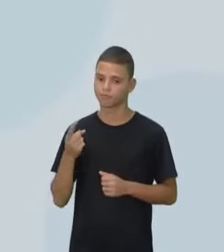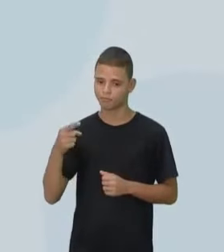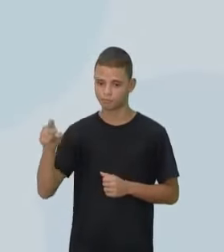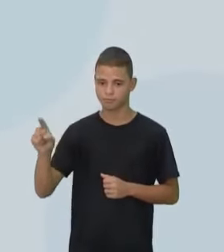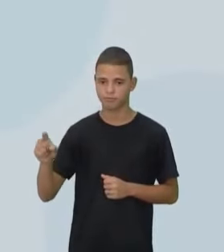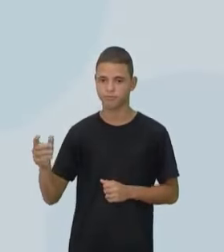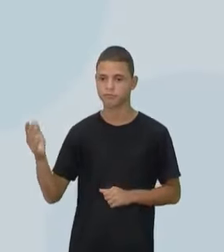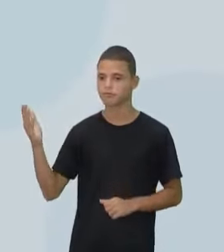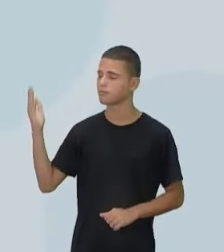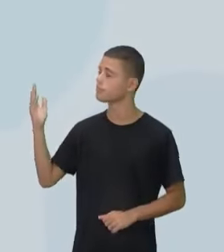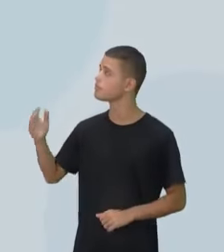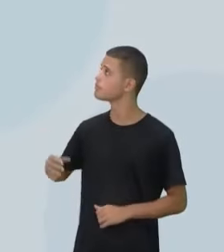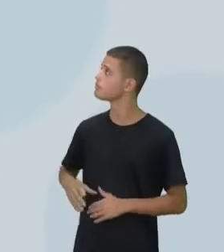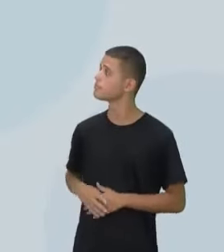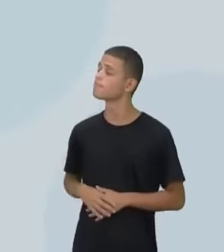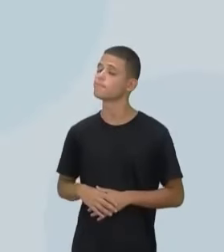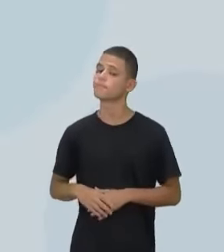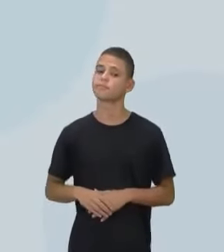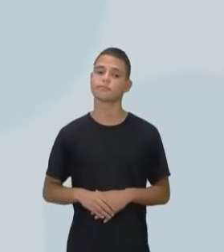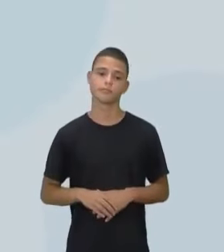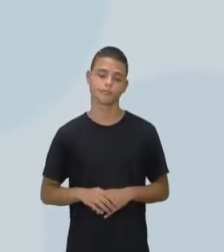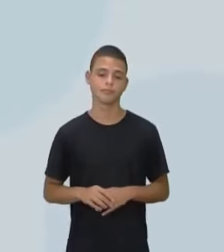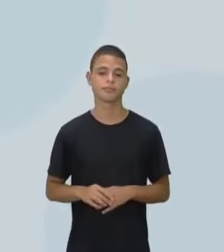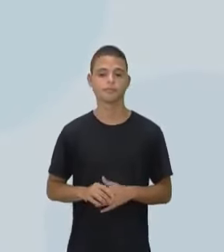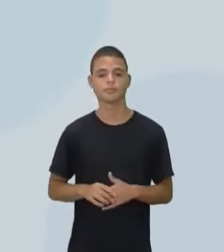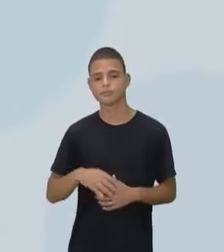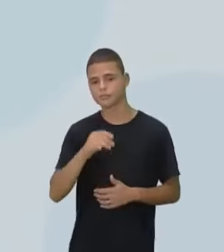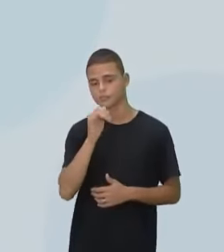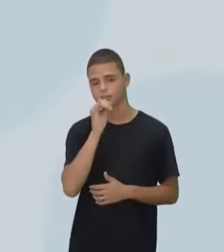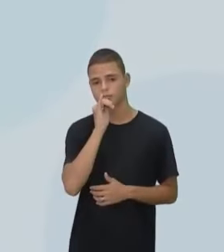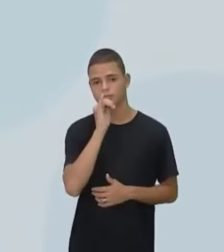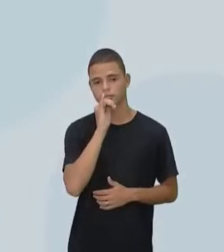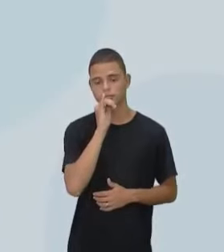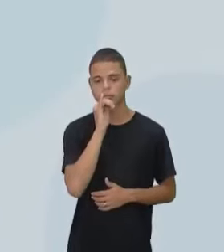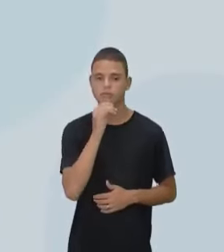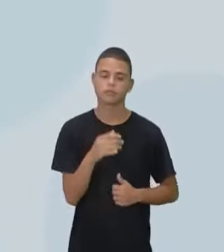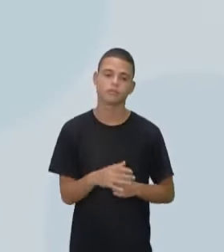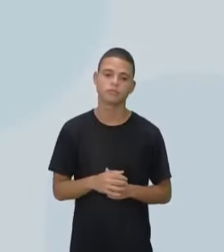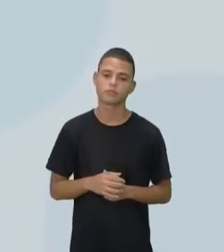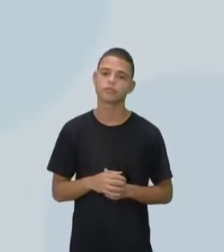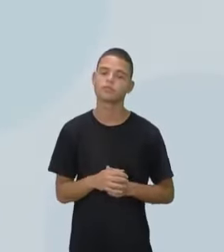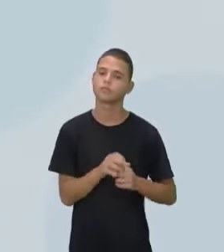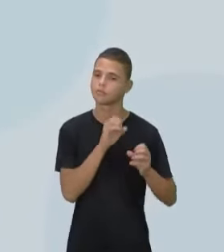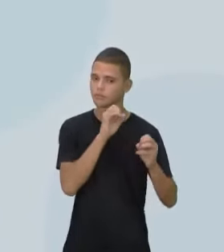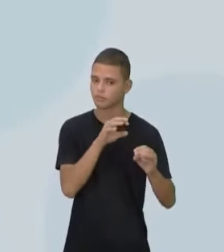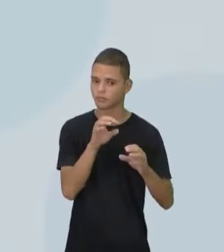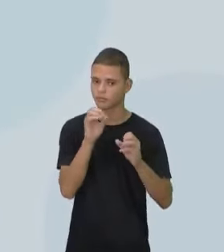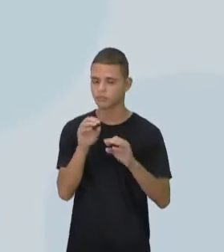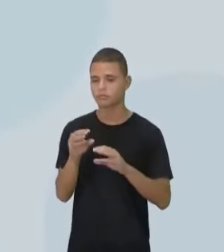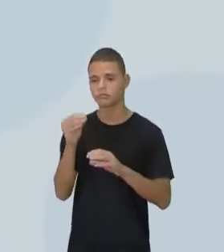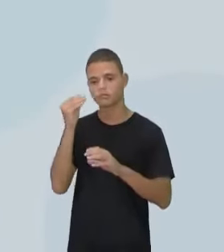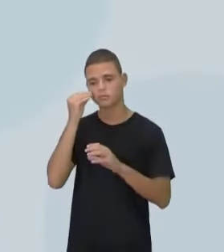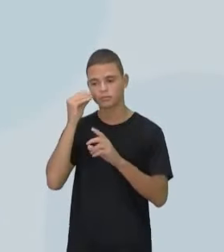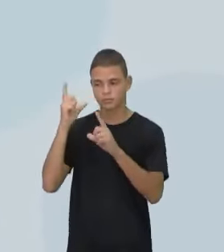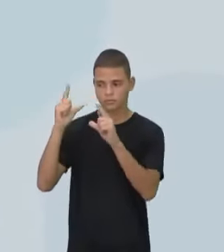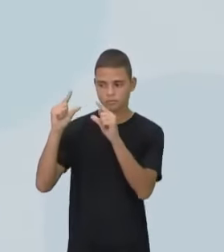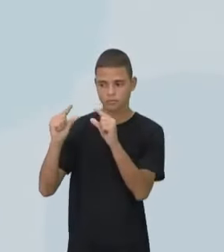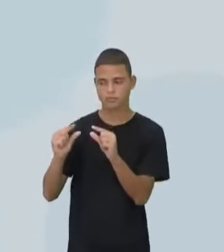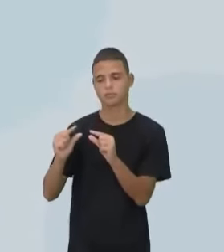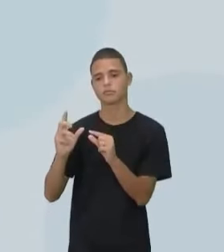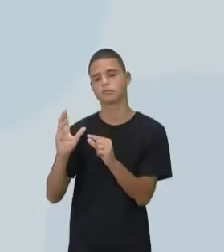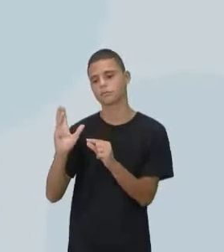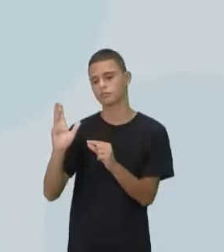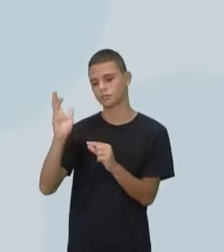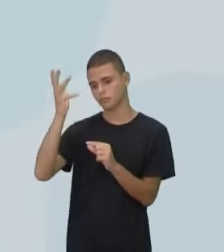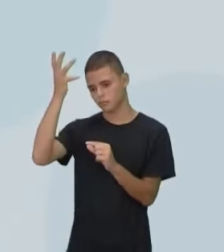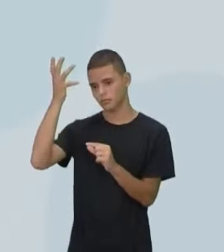relacionada com o currículo, queria destacar para vocês aí, por exemplo, uma educação para a redução de riscos e desastres que